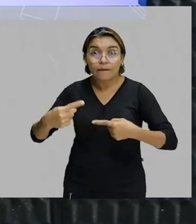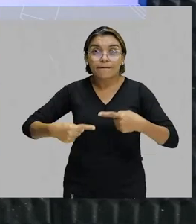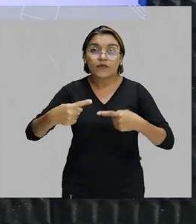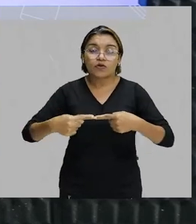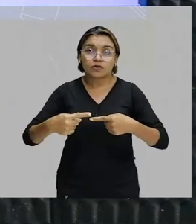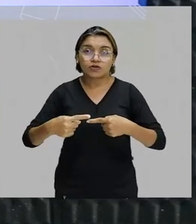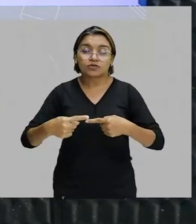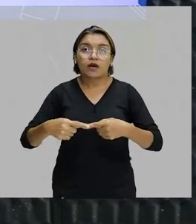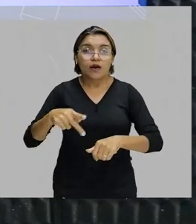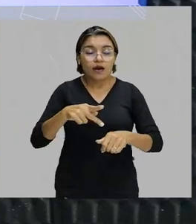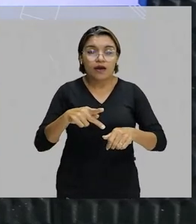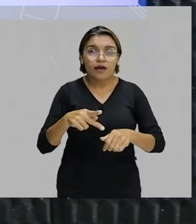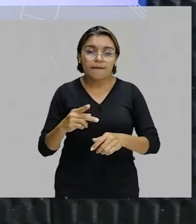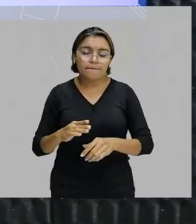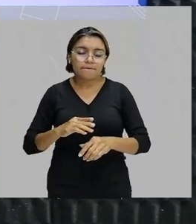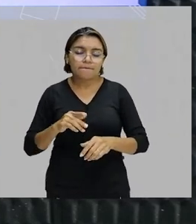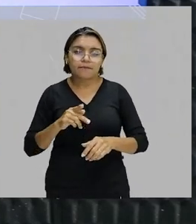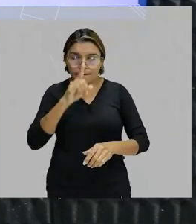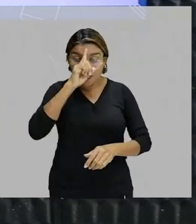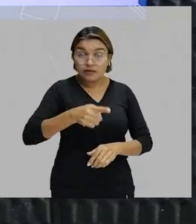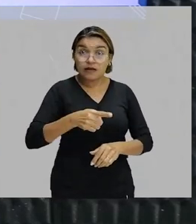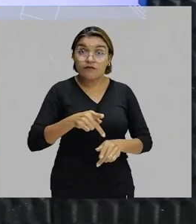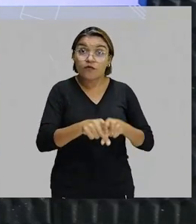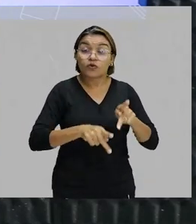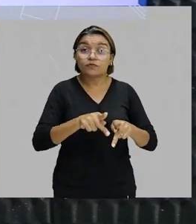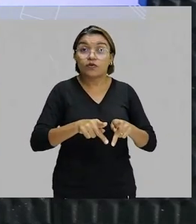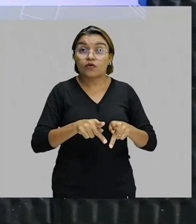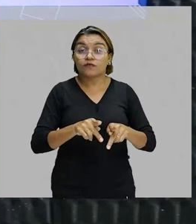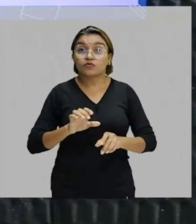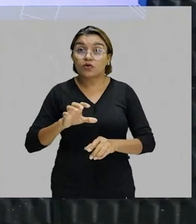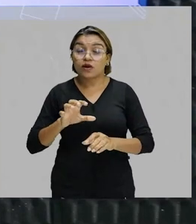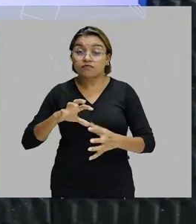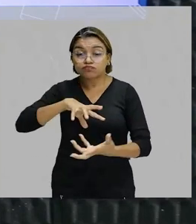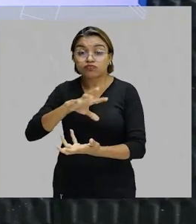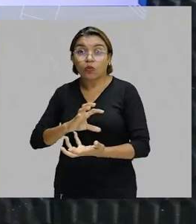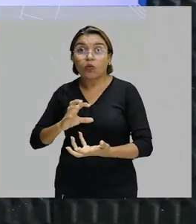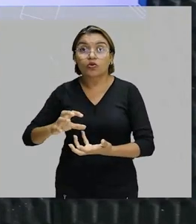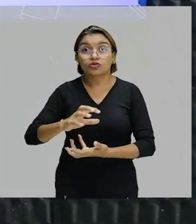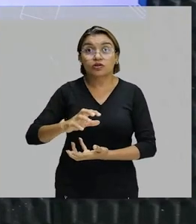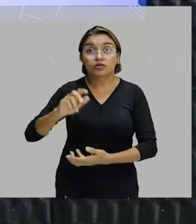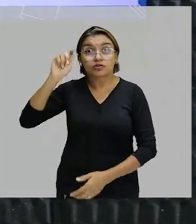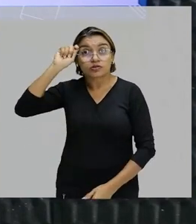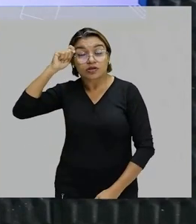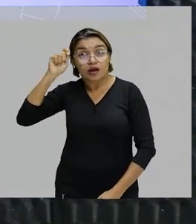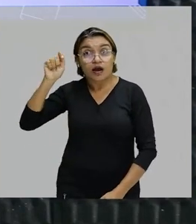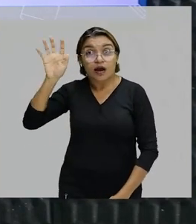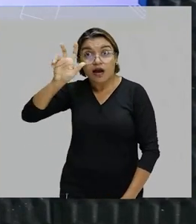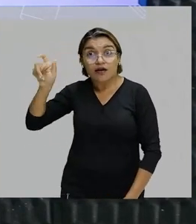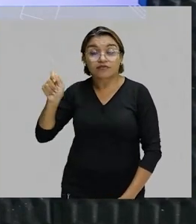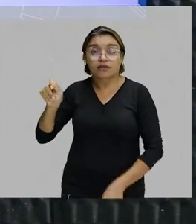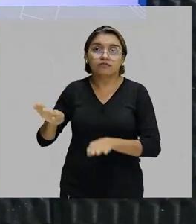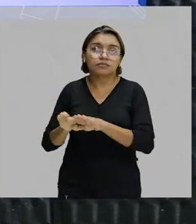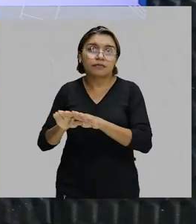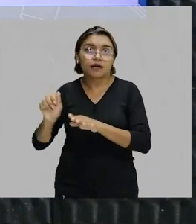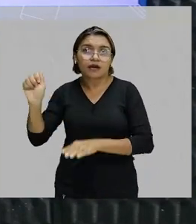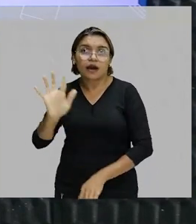povos dos continentes africanos asiático Por que continentes africano e asiático porque é a época do neocolonialismo certo